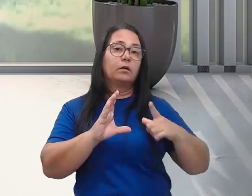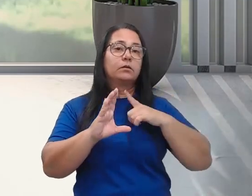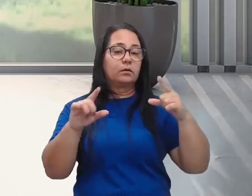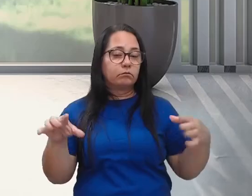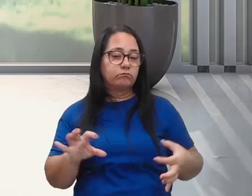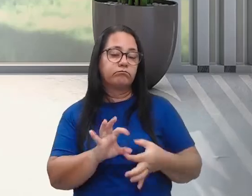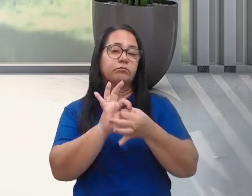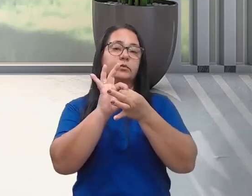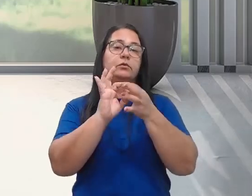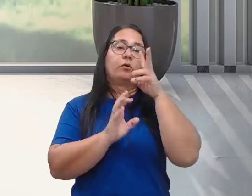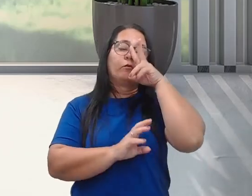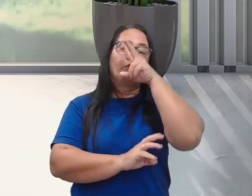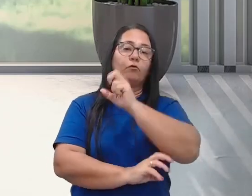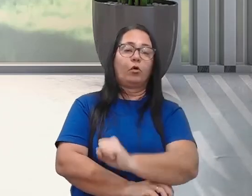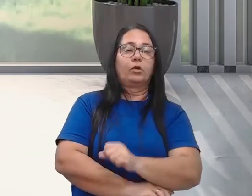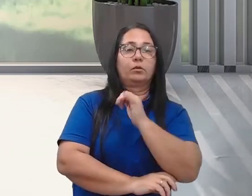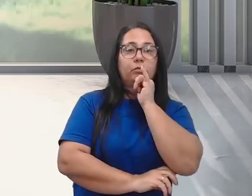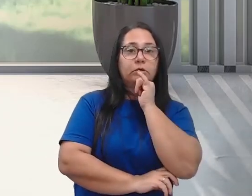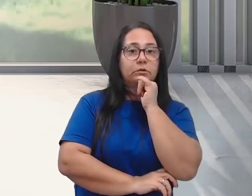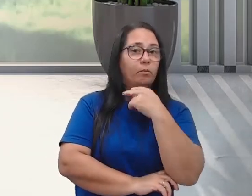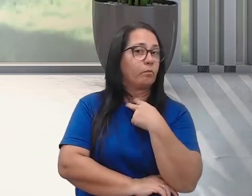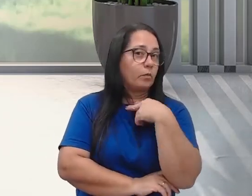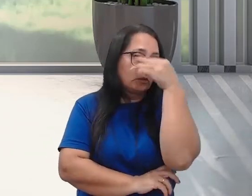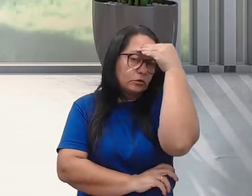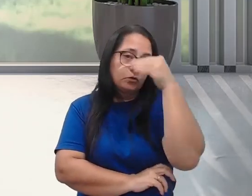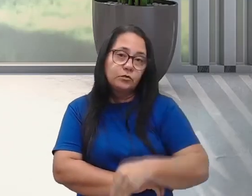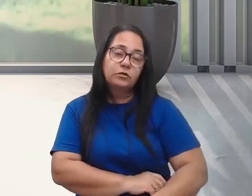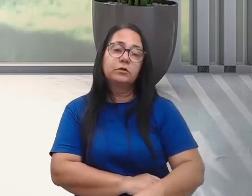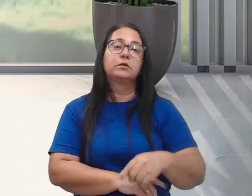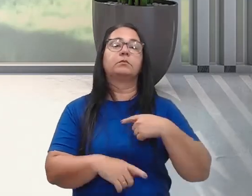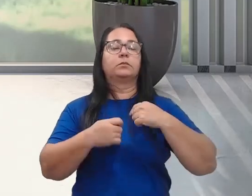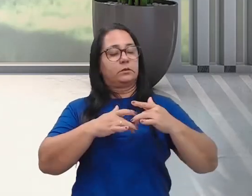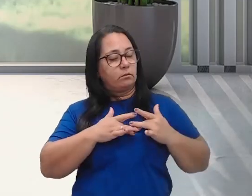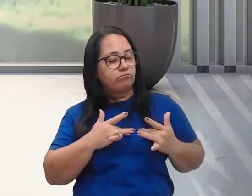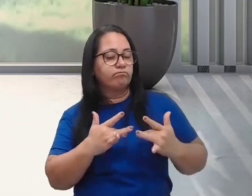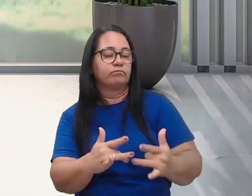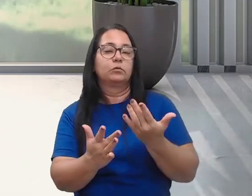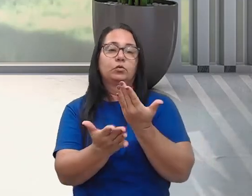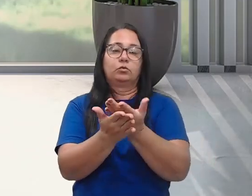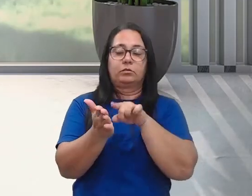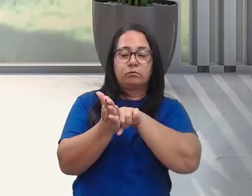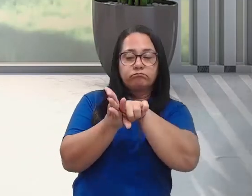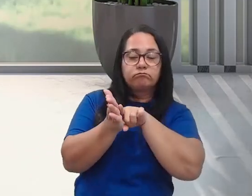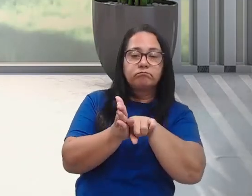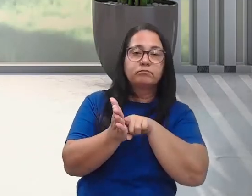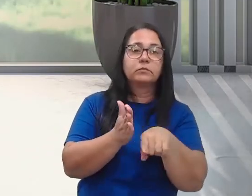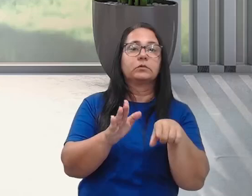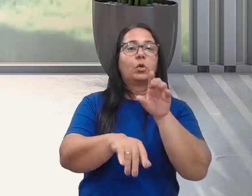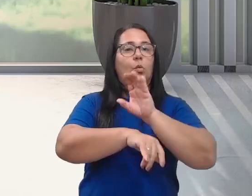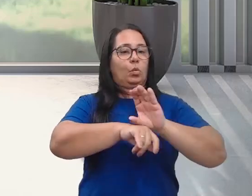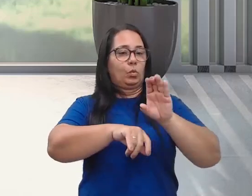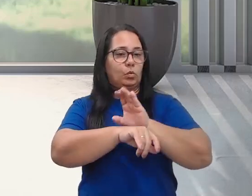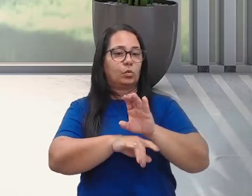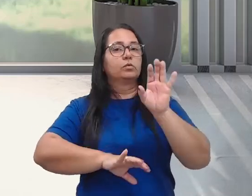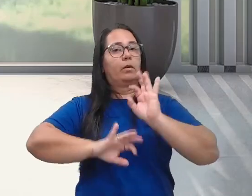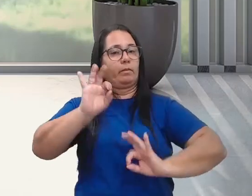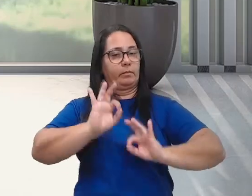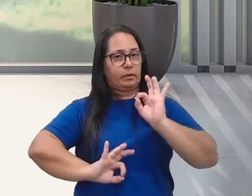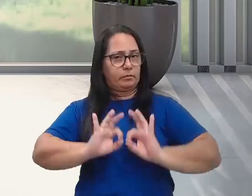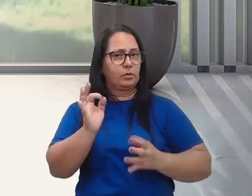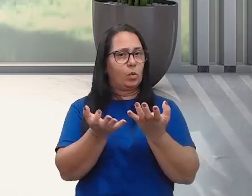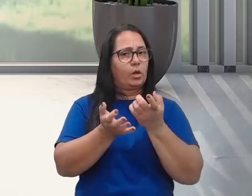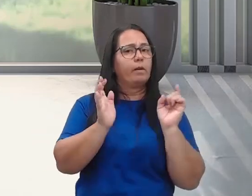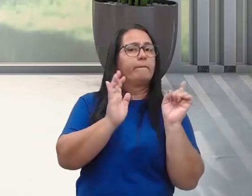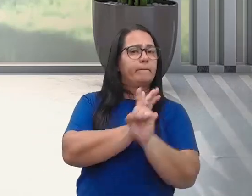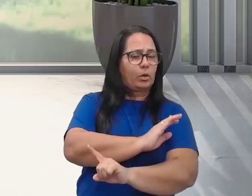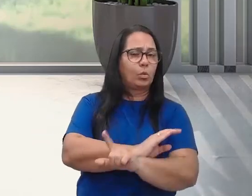como não desistir, como estar disposto a estudar, como estar aqui no curso se preparando. Eu queria te perguntar, Laís,